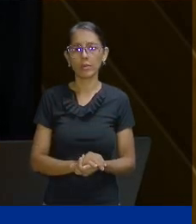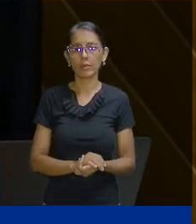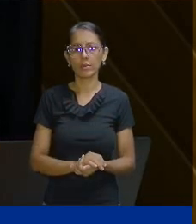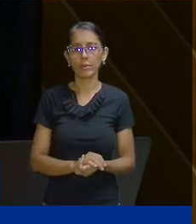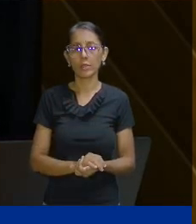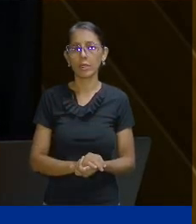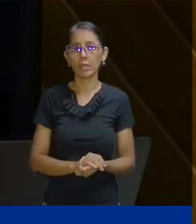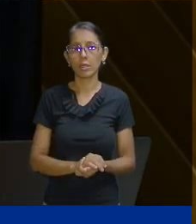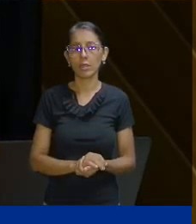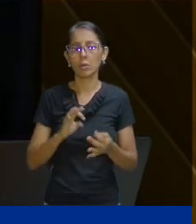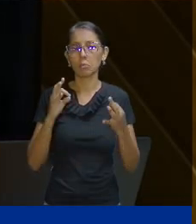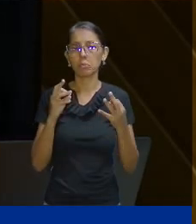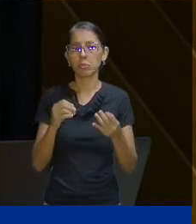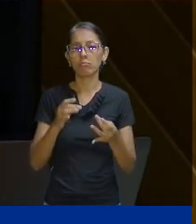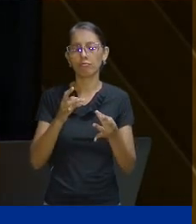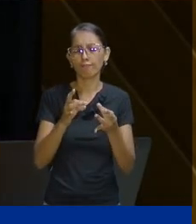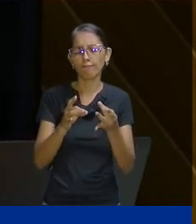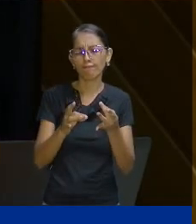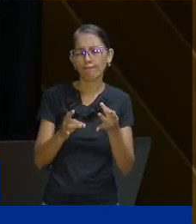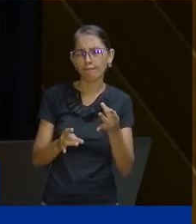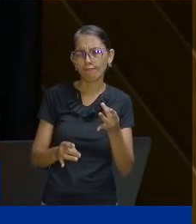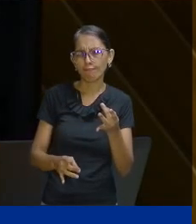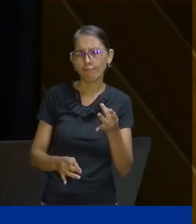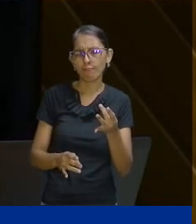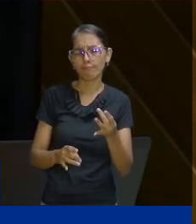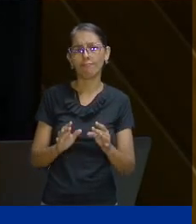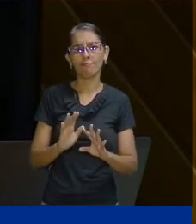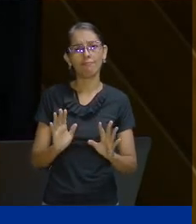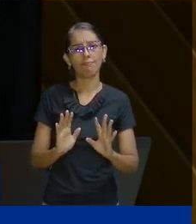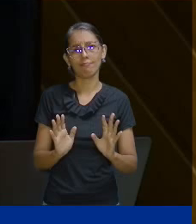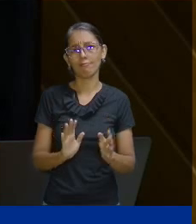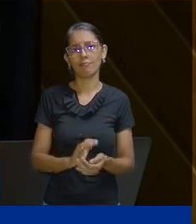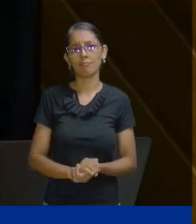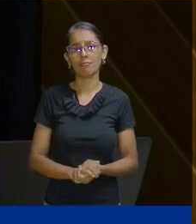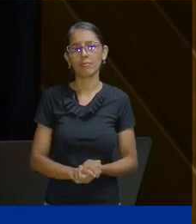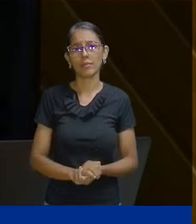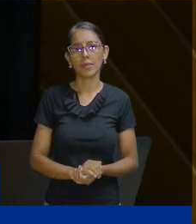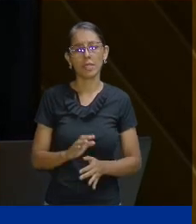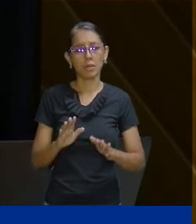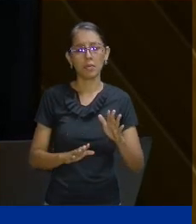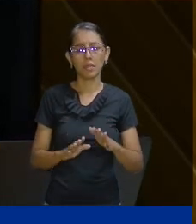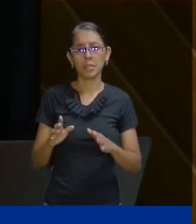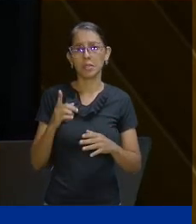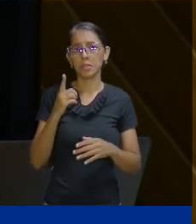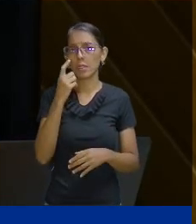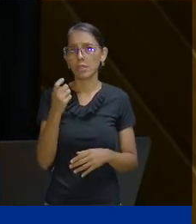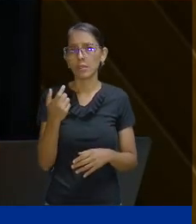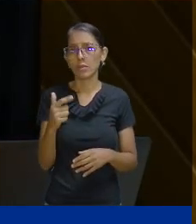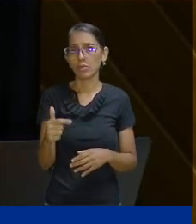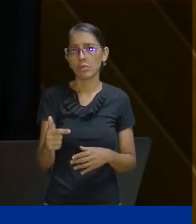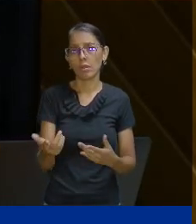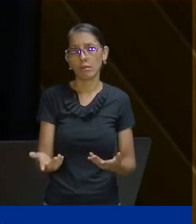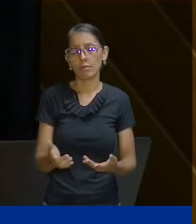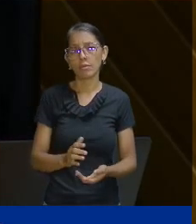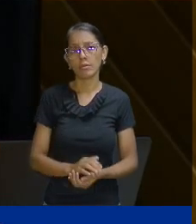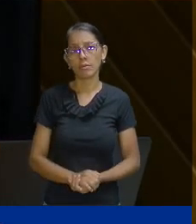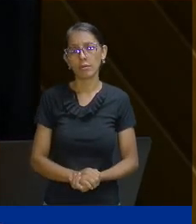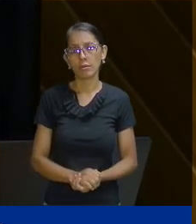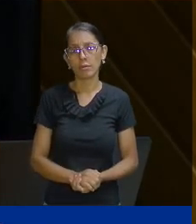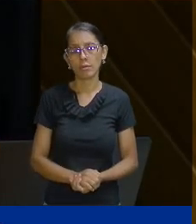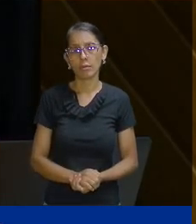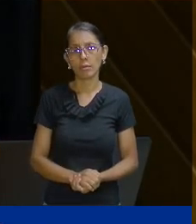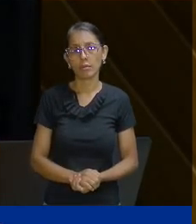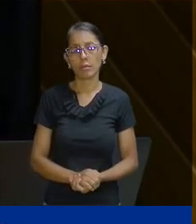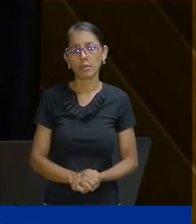para a ação aqui, todo o conteúdo, coisas que às vezes não interessam. Isso não é quebra de cadeia. Se